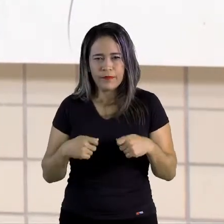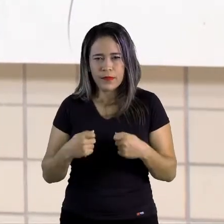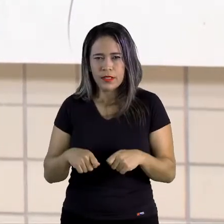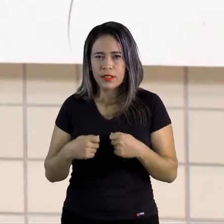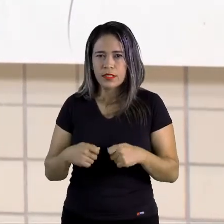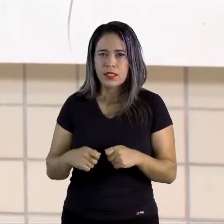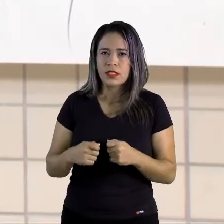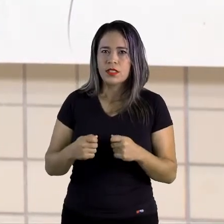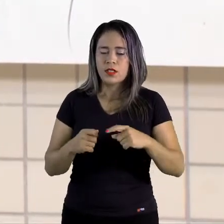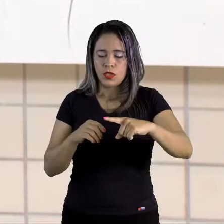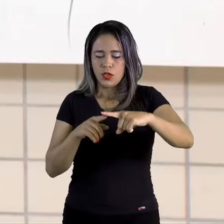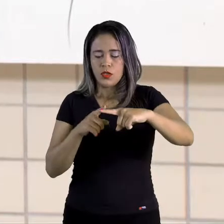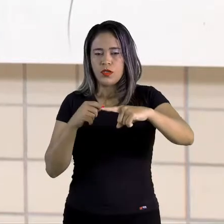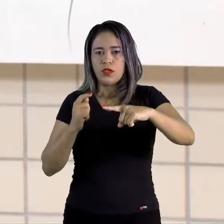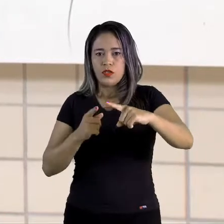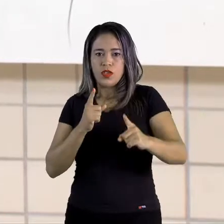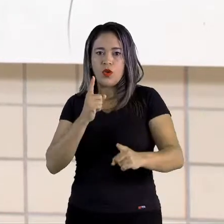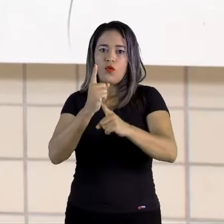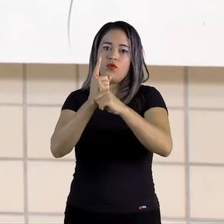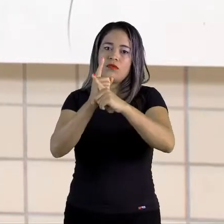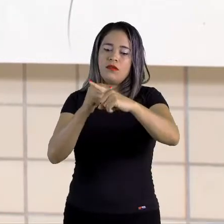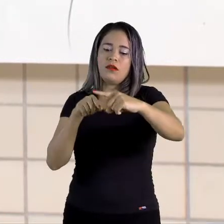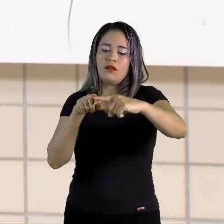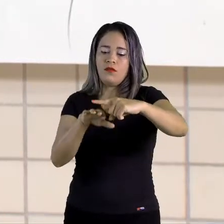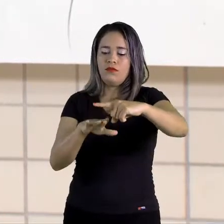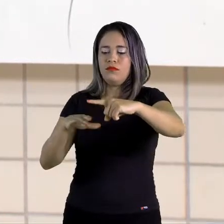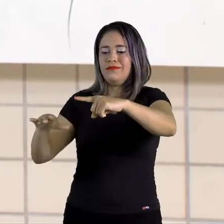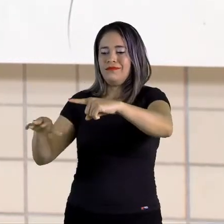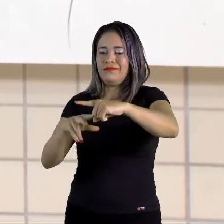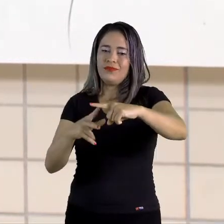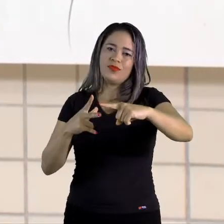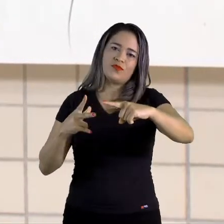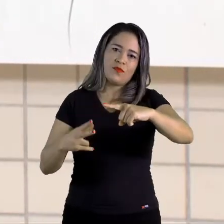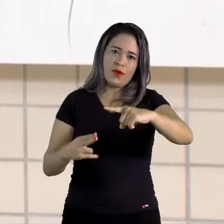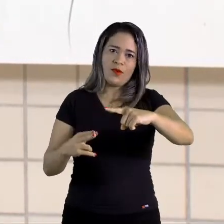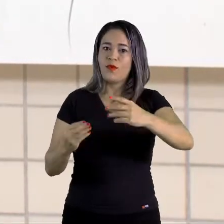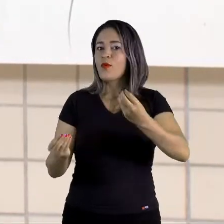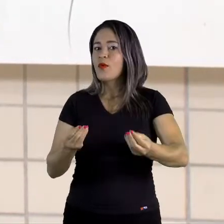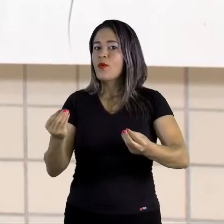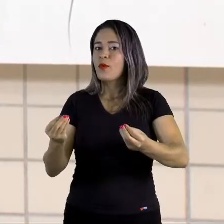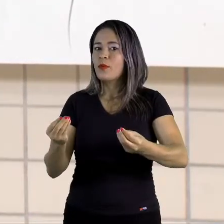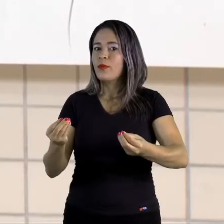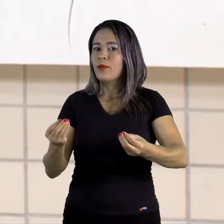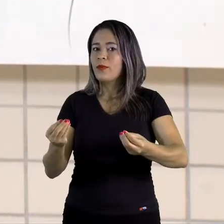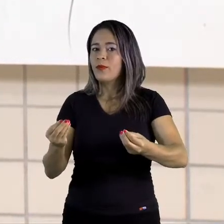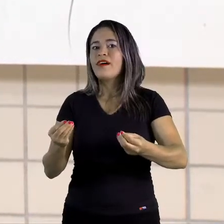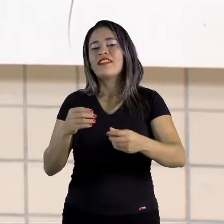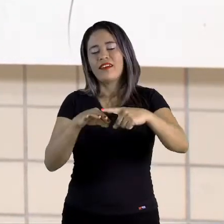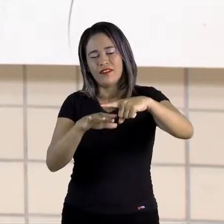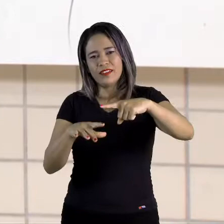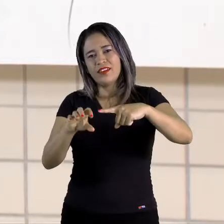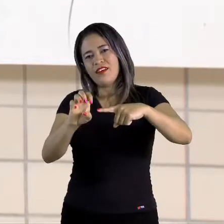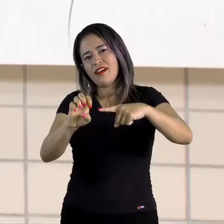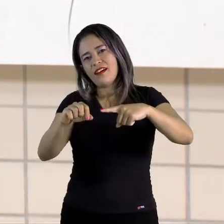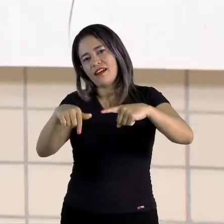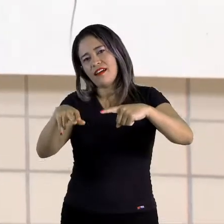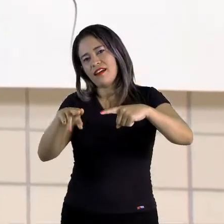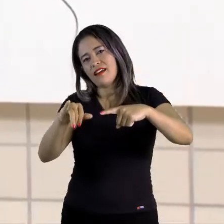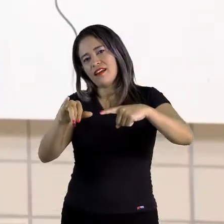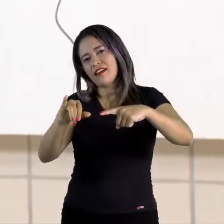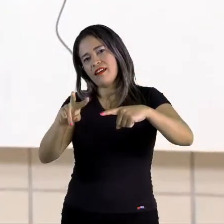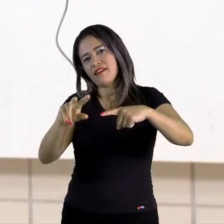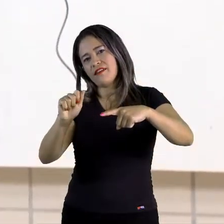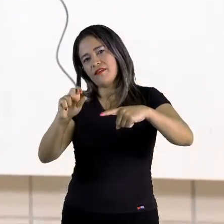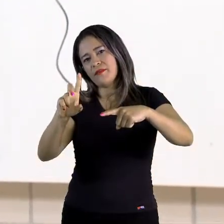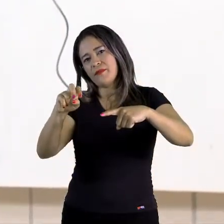colocar os denominadores iguais. Através de quê? Através de frações equivalentes. Se